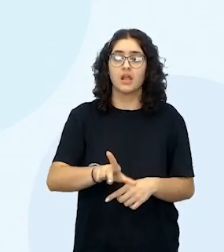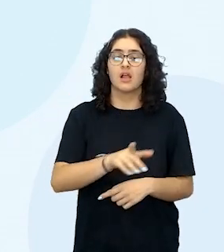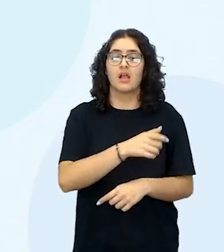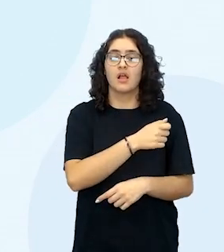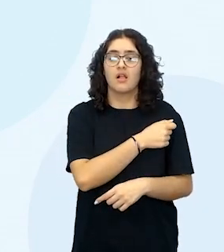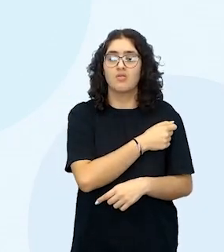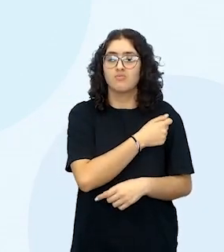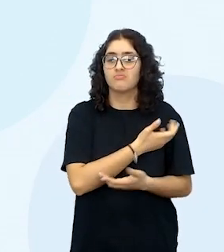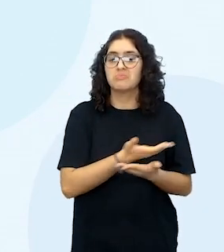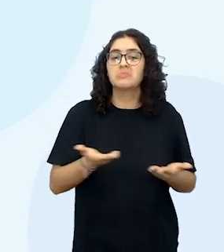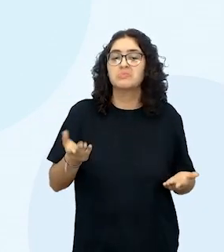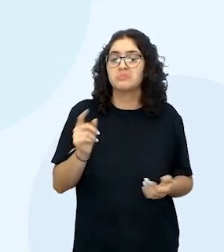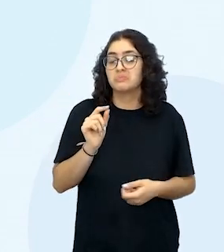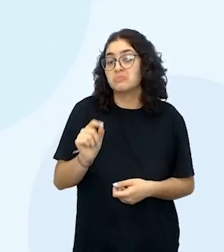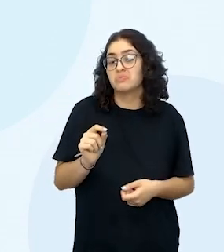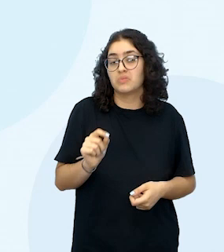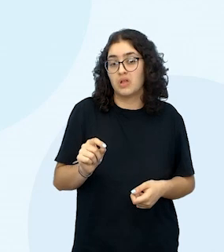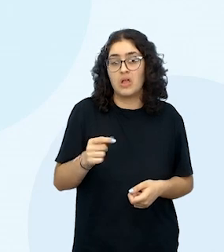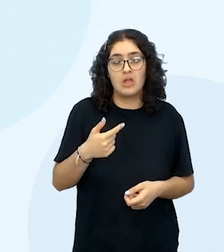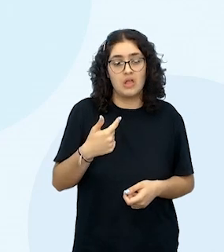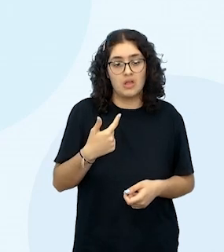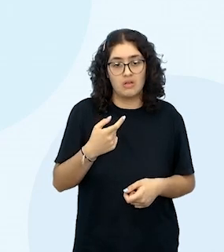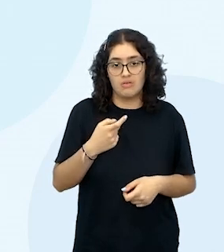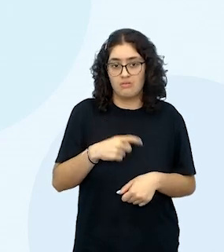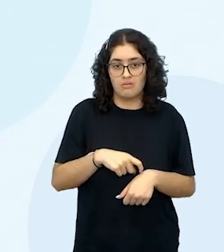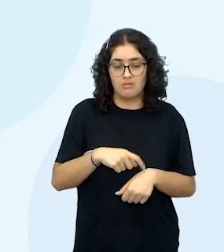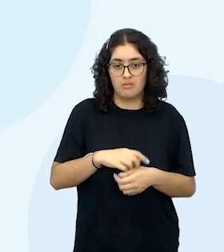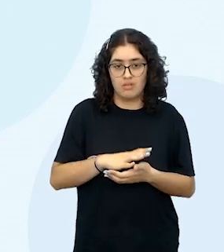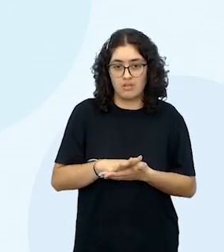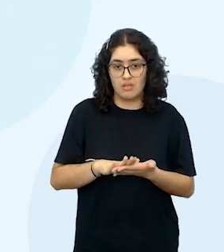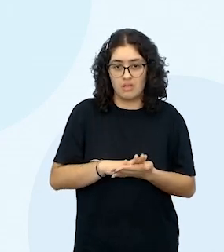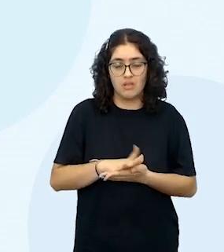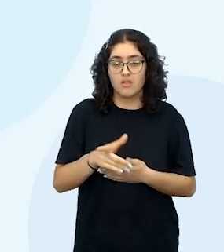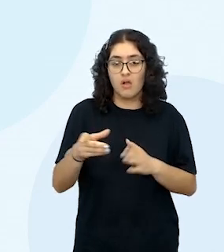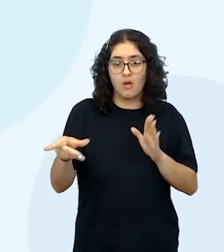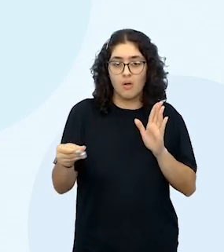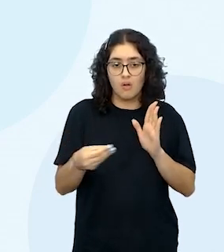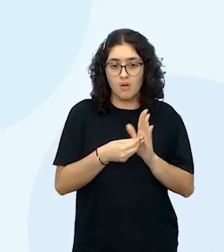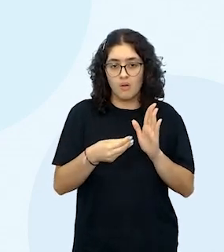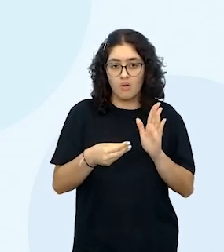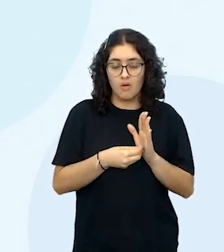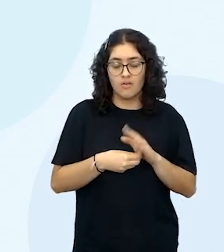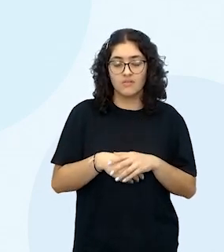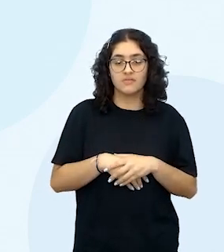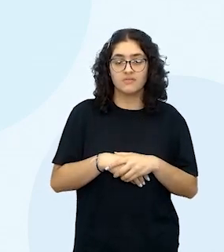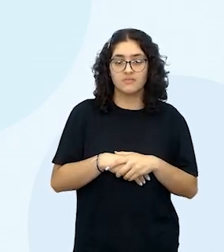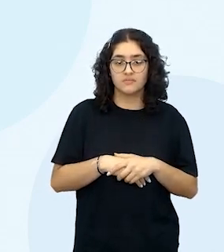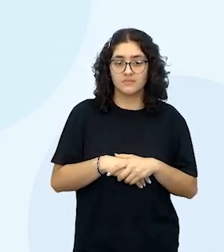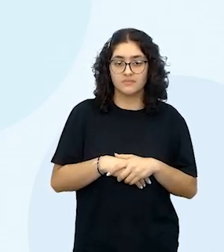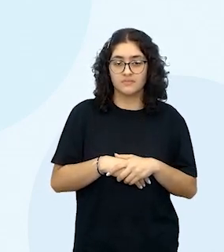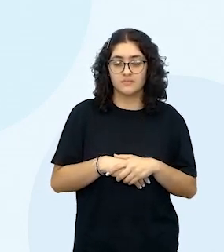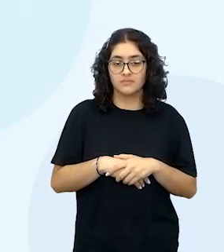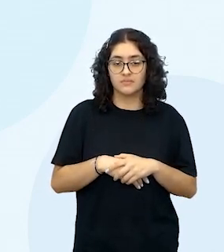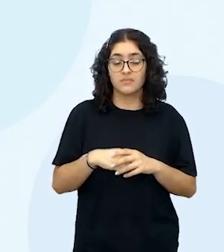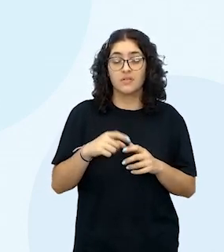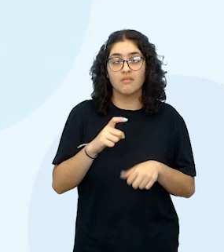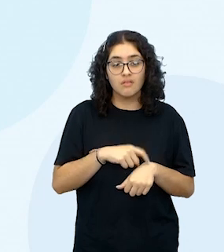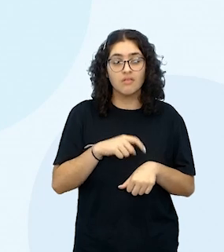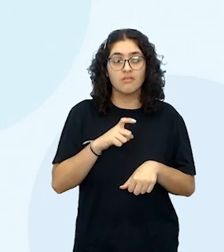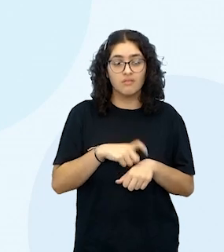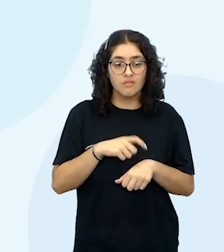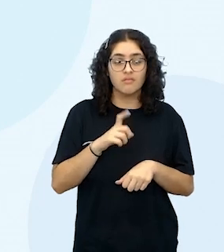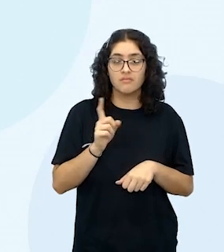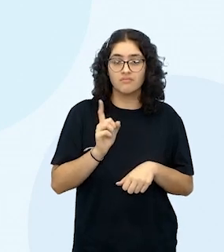para os estudantes? Eu não vou dar tempo, eu vou pedir para vocês colocarem, vou deixar corrido aí para não ficar colocando...